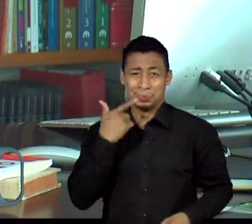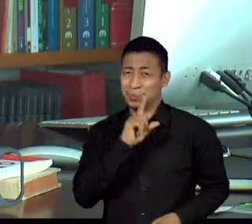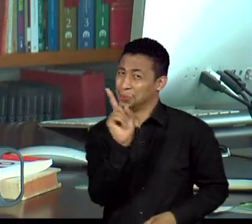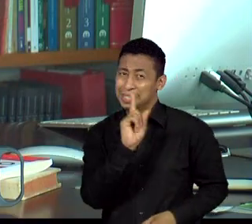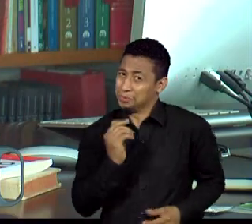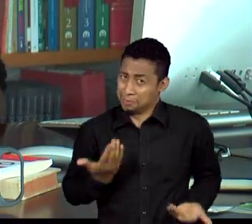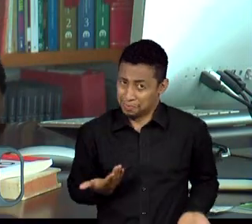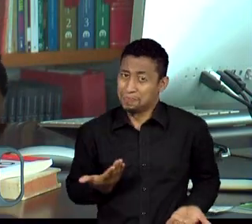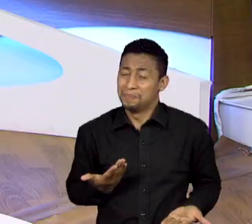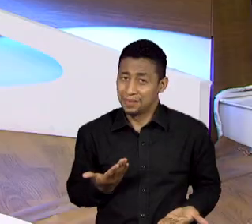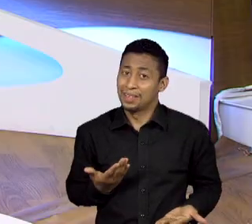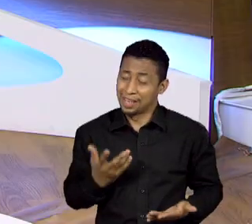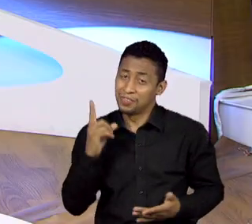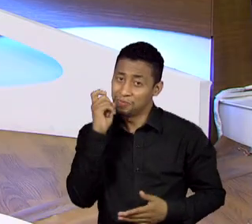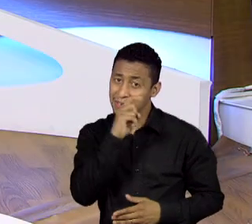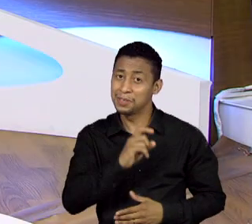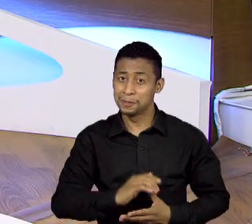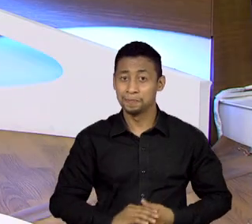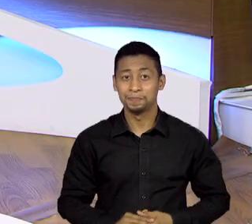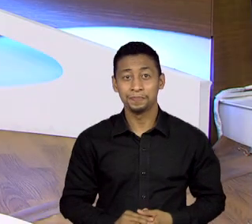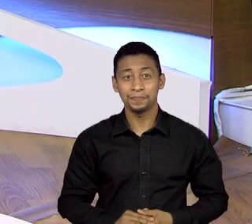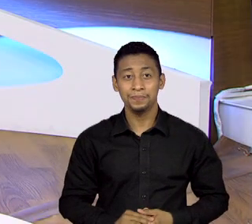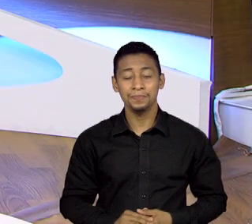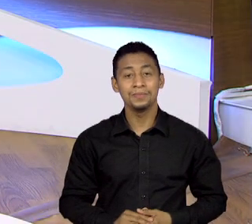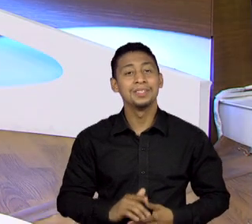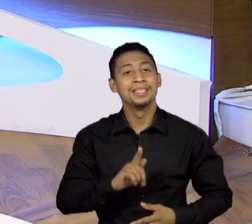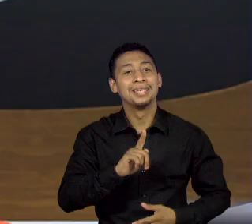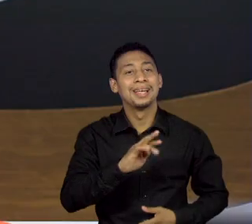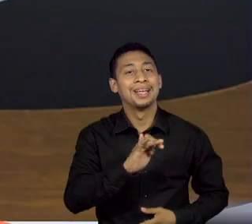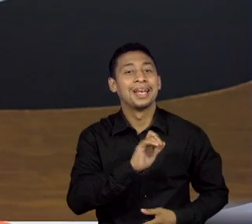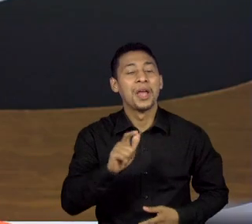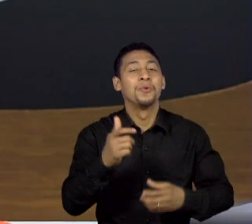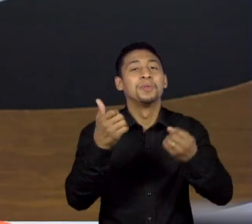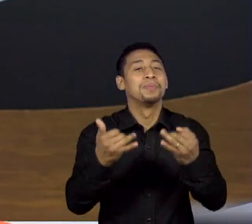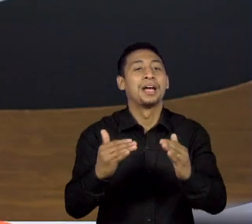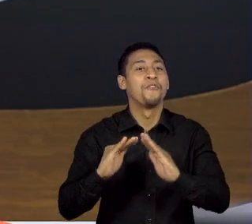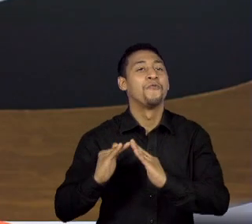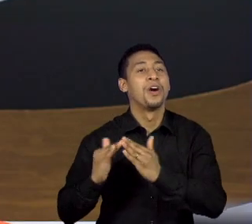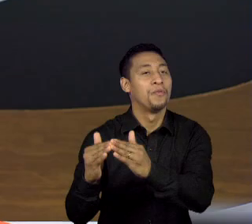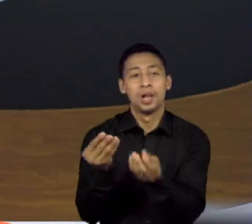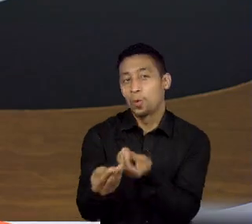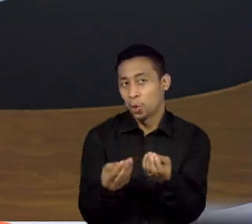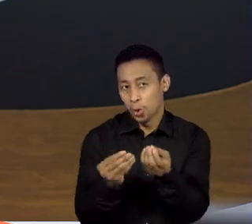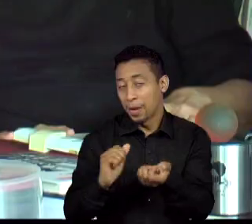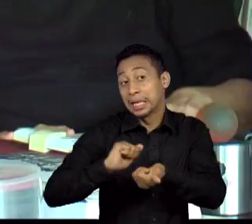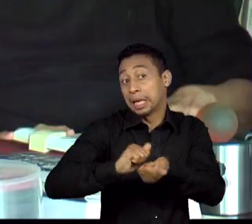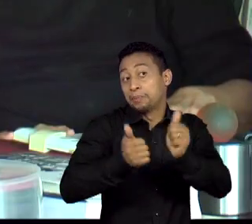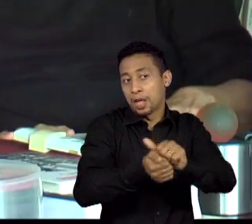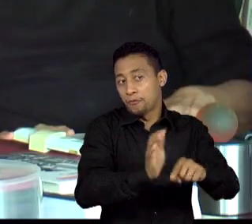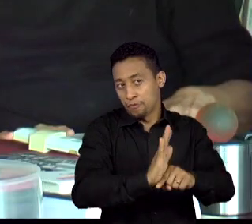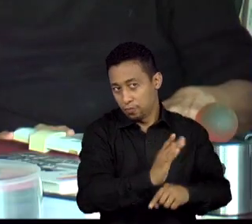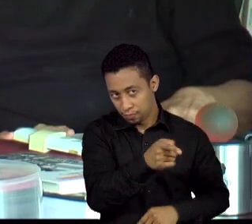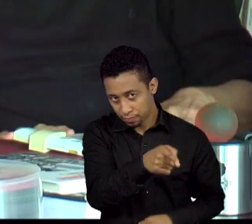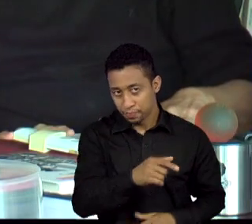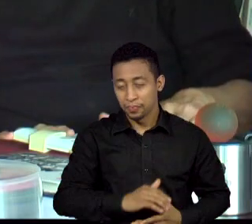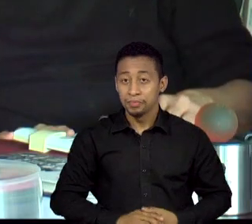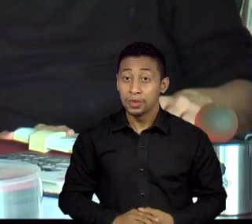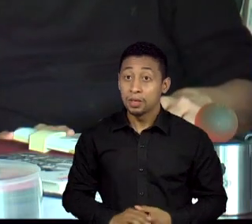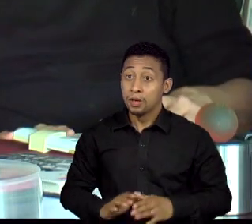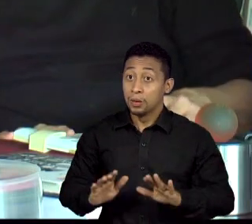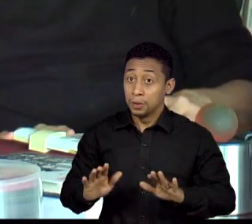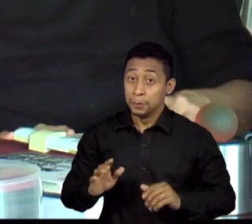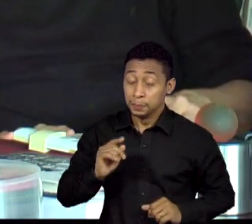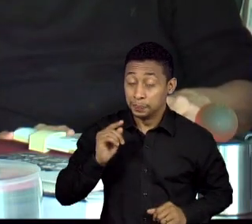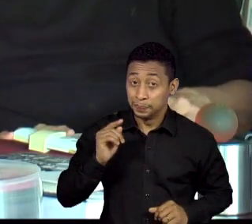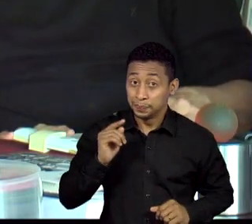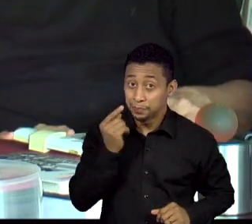textos que eu escrevi. E o Guel sobre a favela do Grande Sertão. Isso. Não é uma favela,